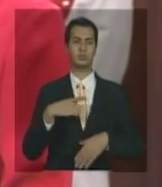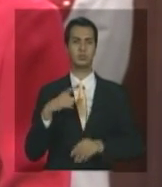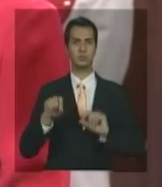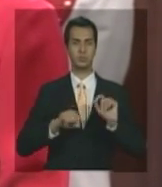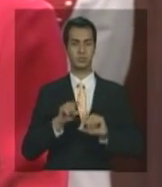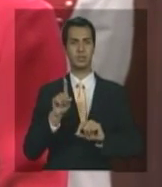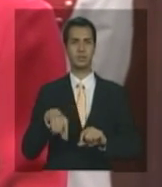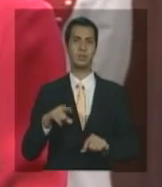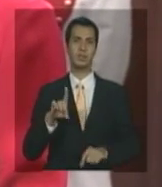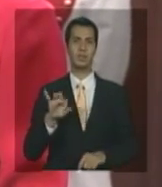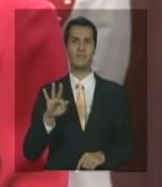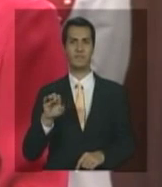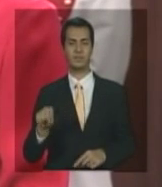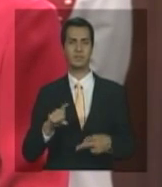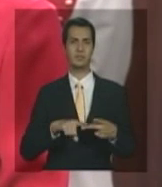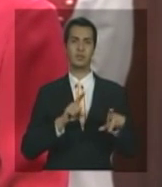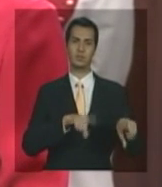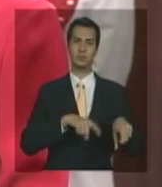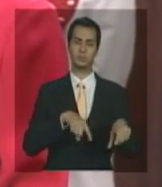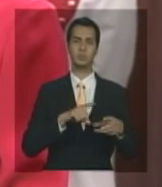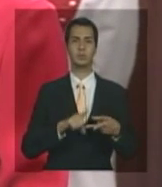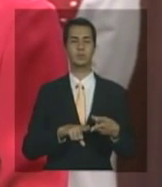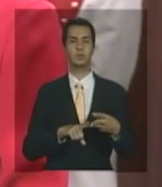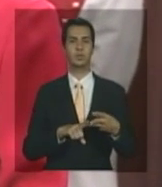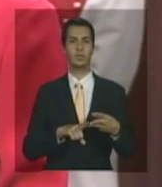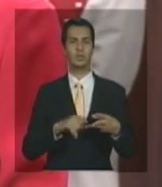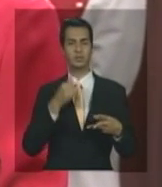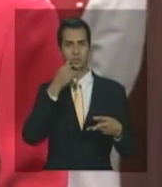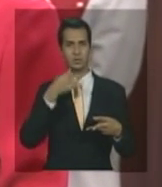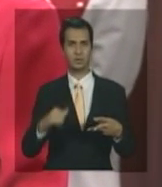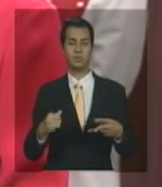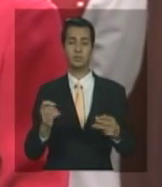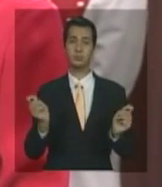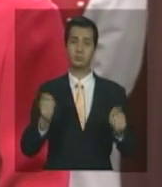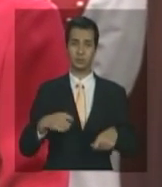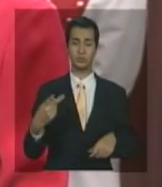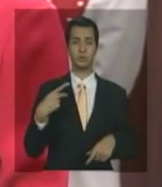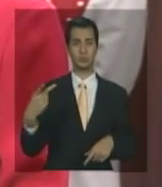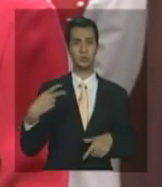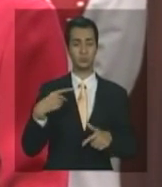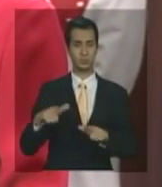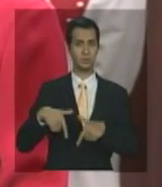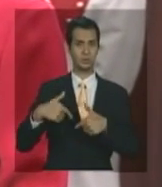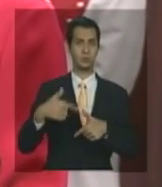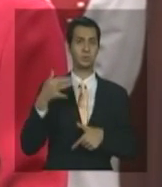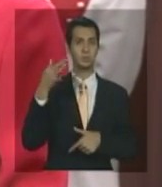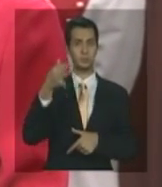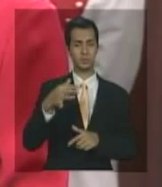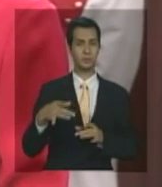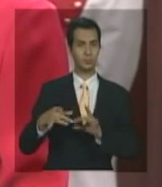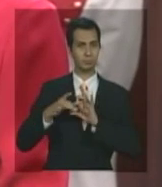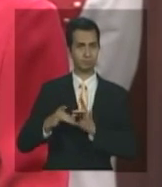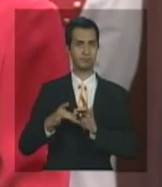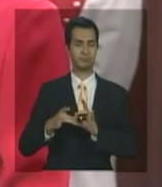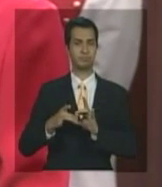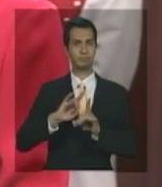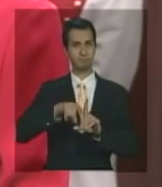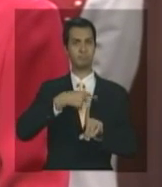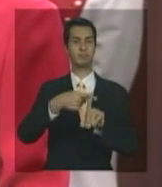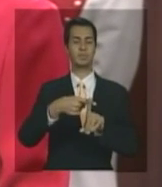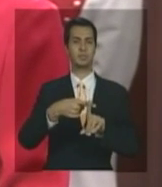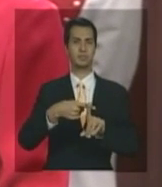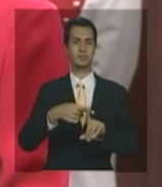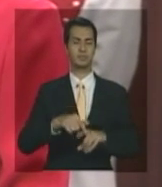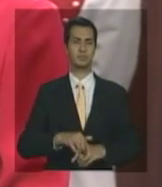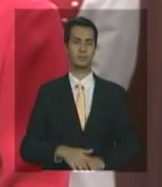de defesa e agricultura, merecem esforços de nossas instituições para que nossos países se beneficiem do